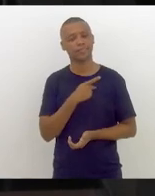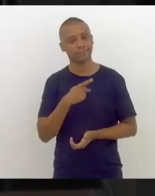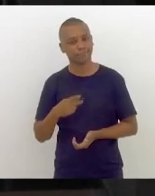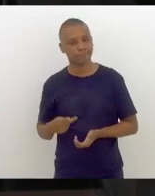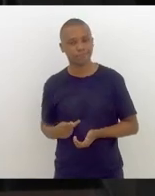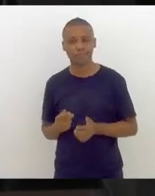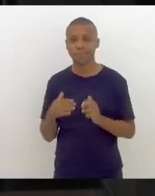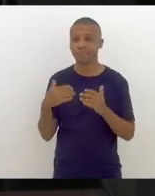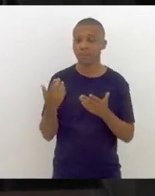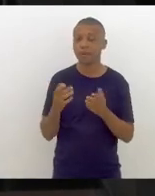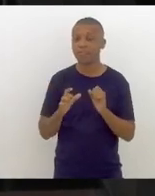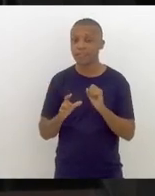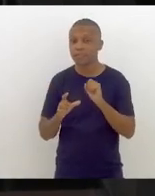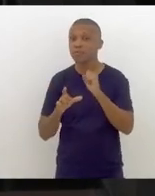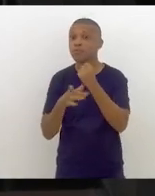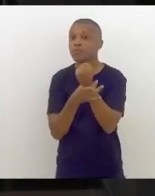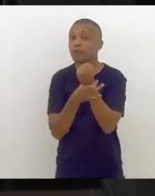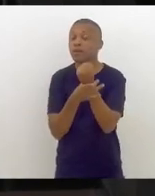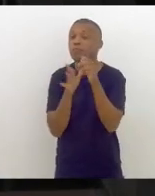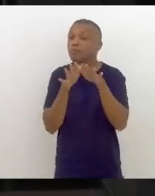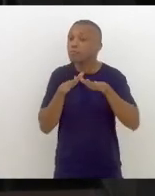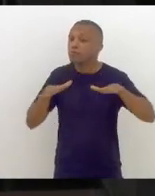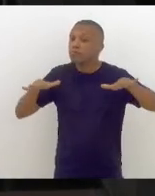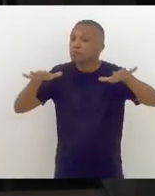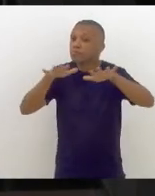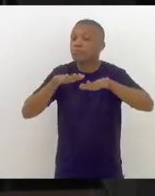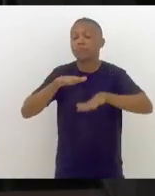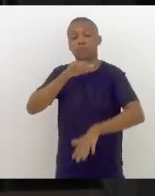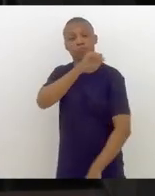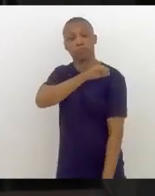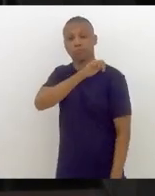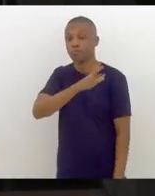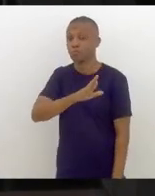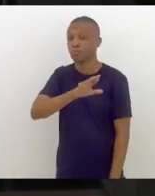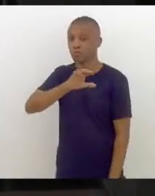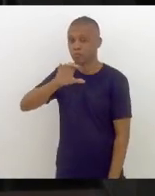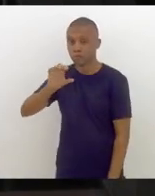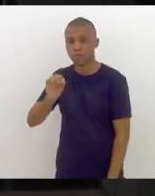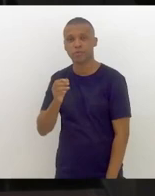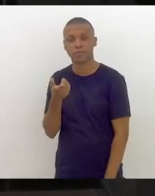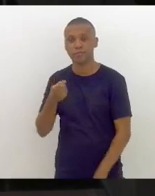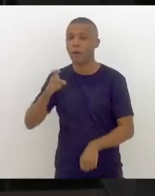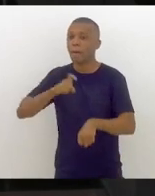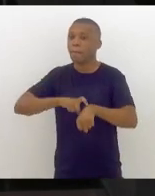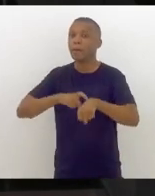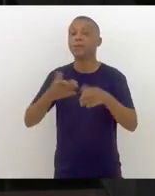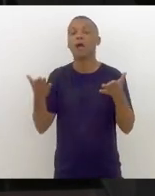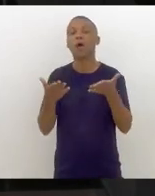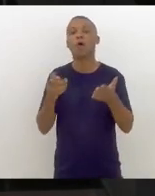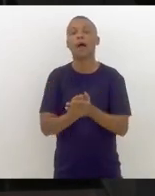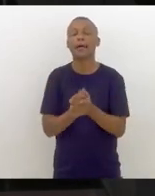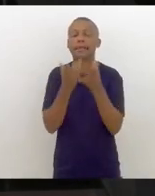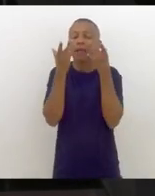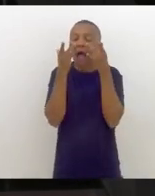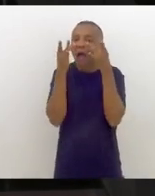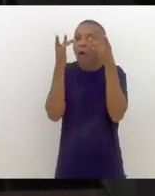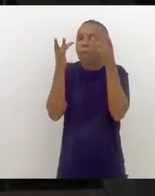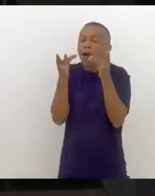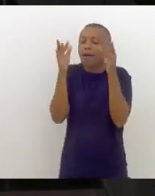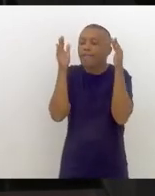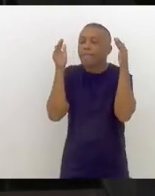o grande público Fluminense nesse momento tá de olho fixo